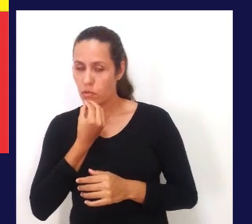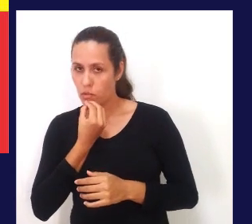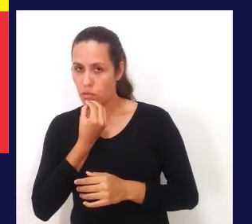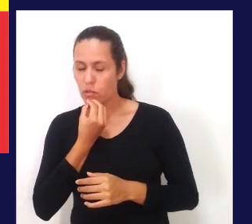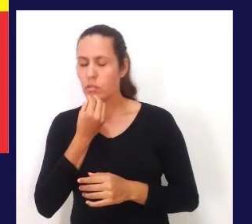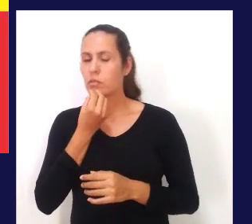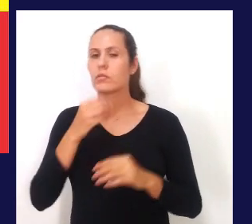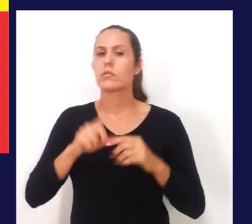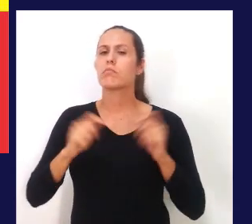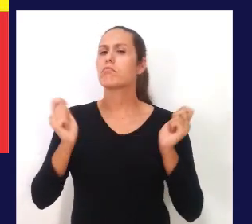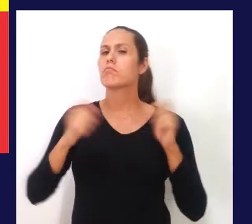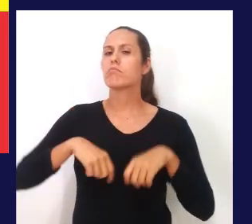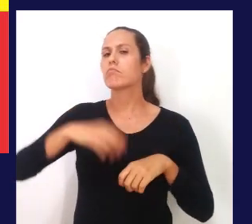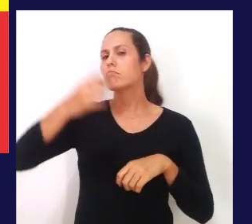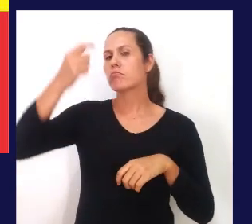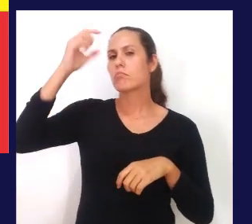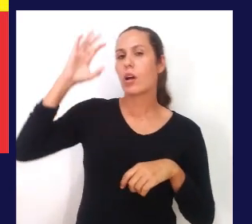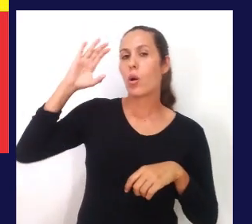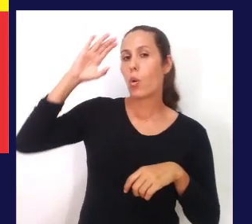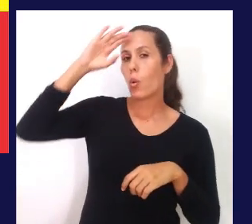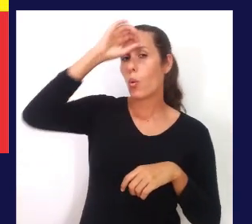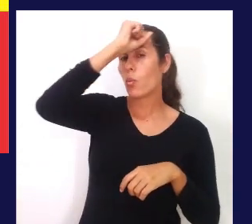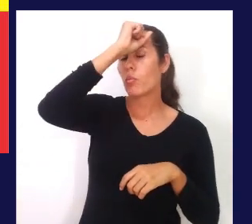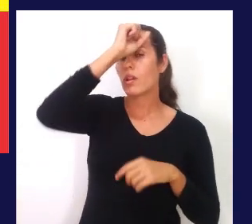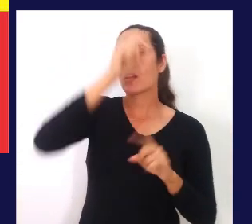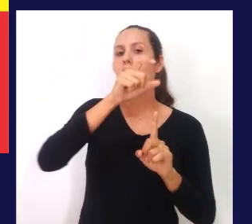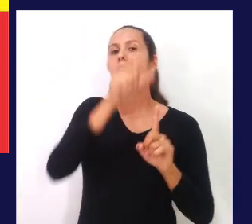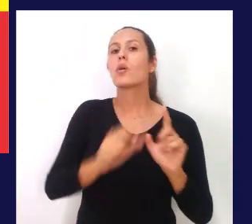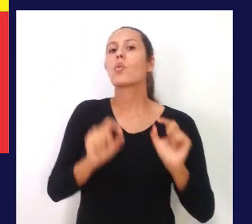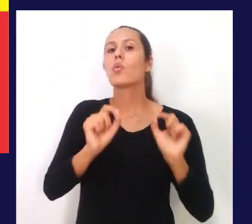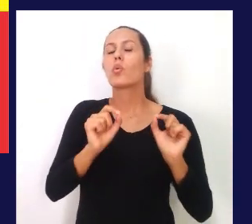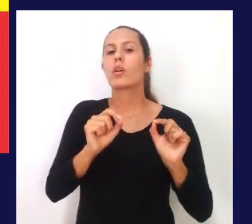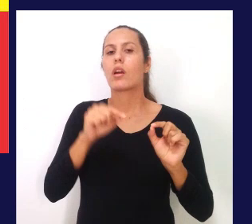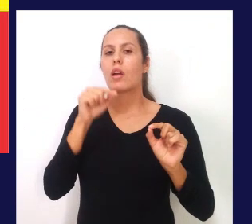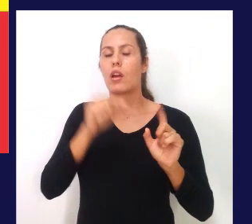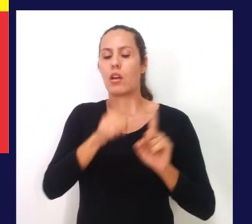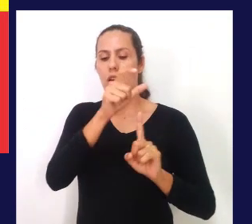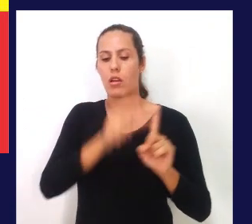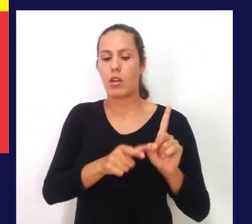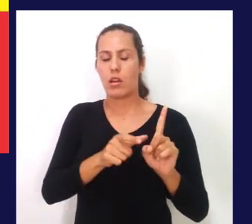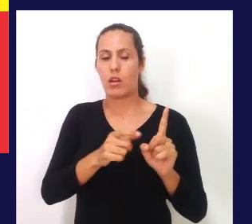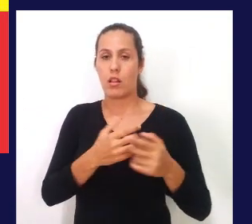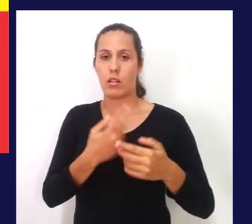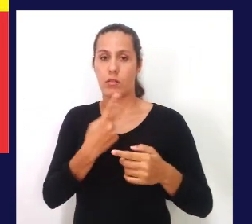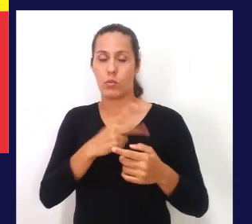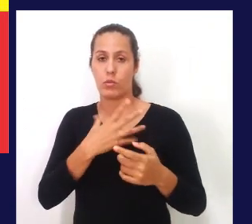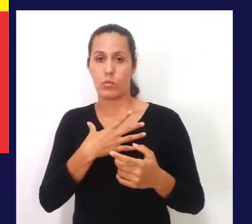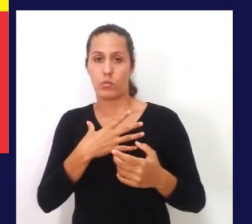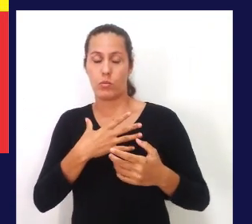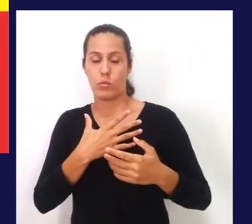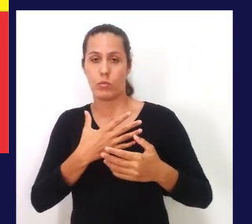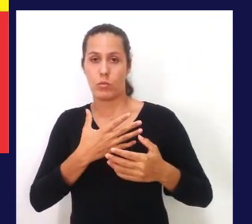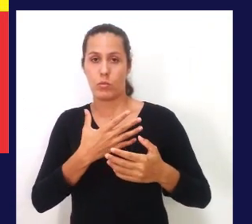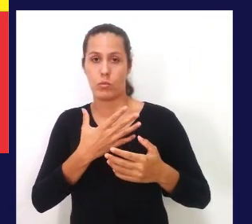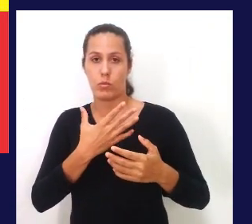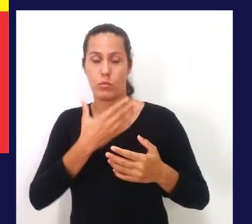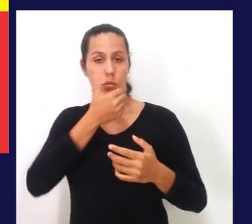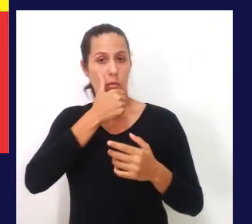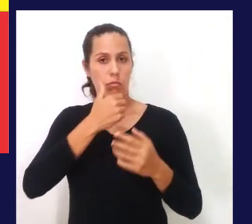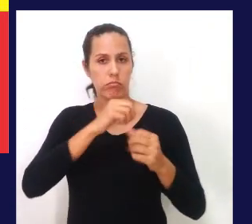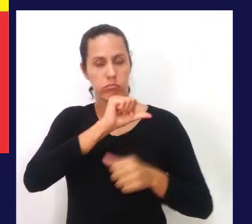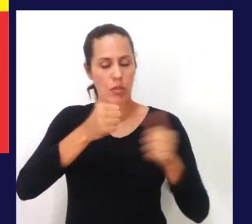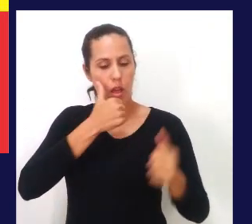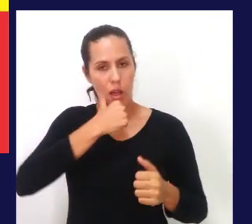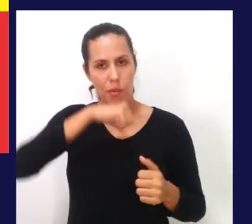conhecimento que lhe permita aí compreender a maternidade e aceitar as mudanças que vão